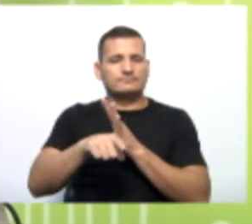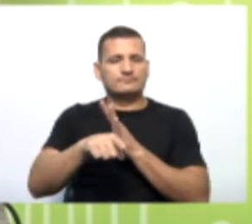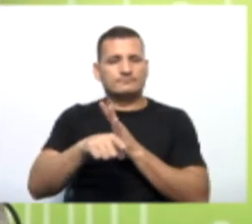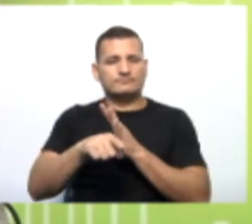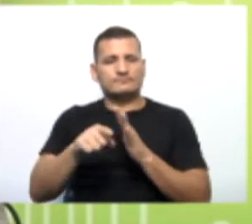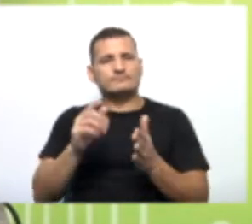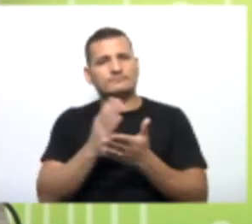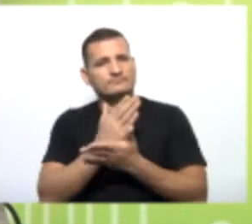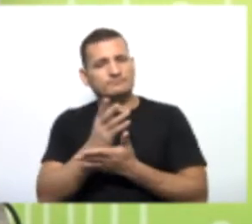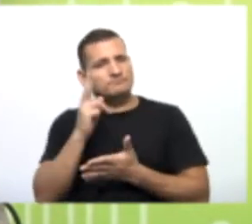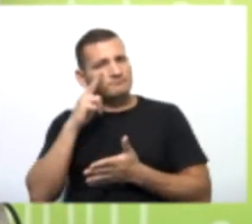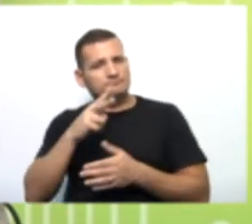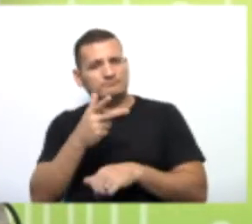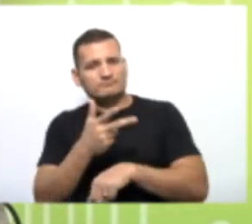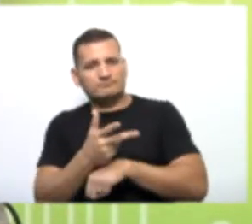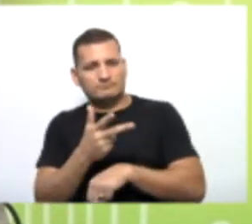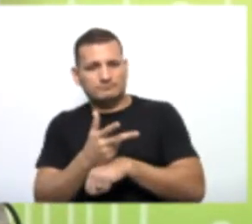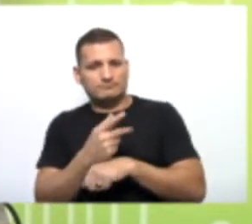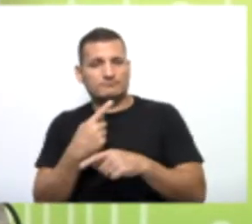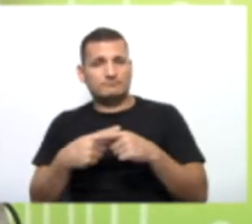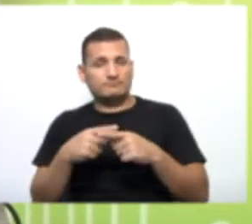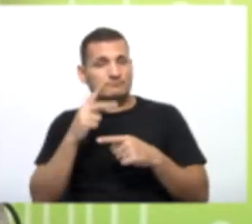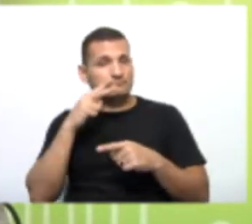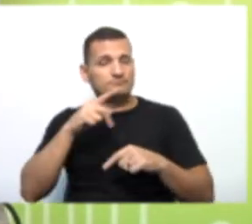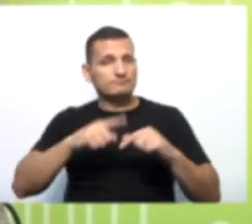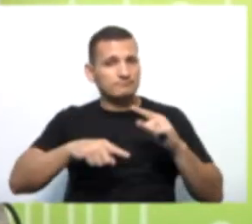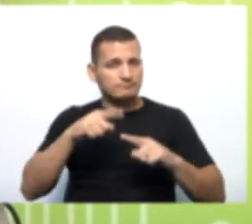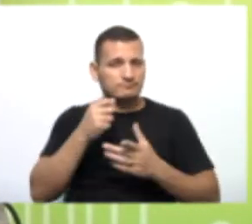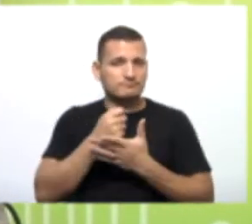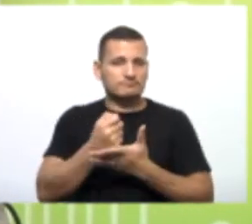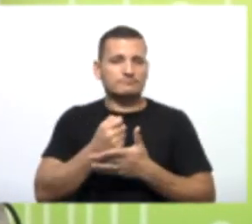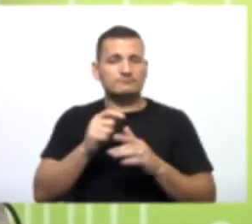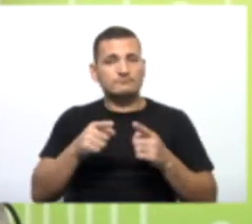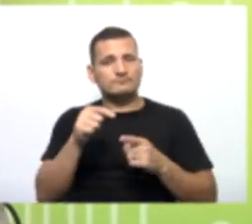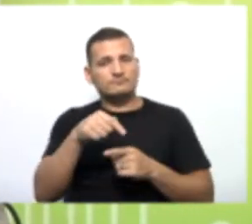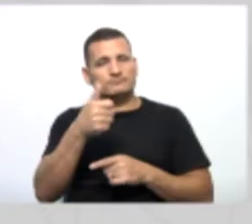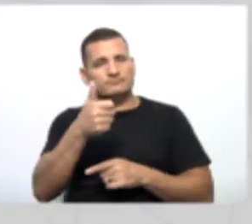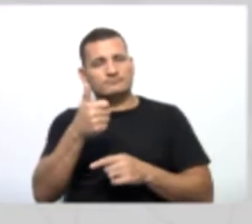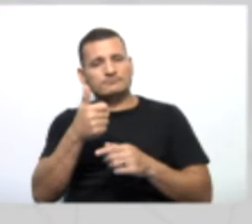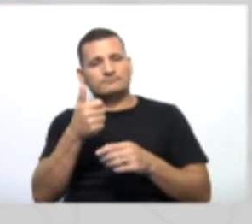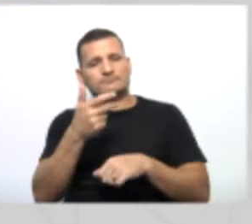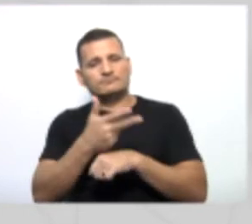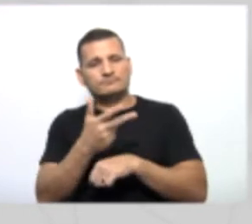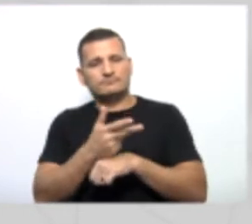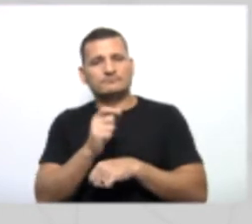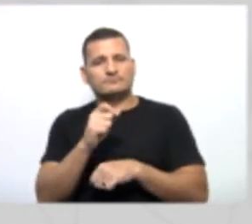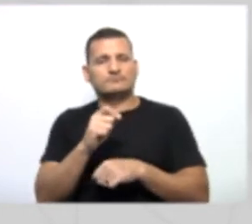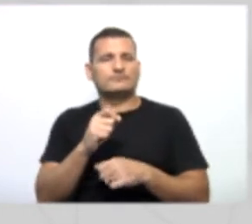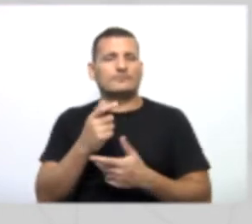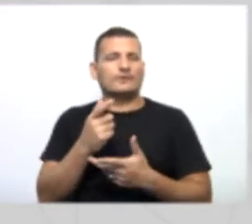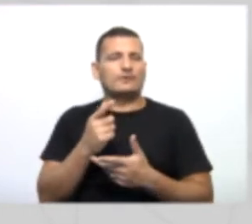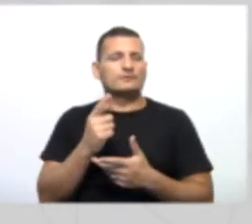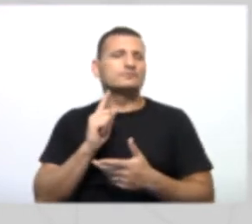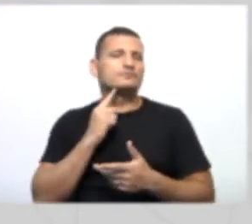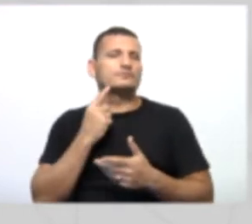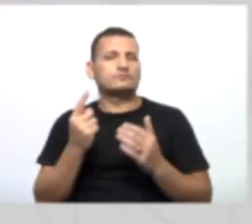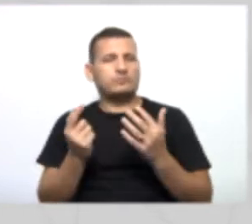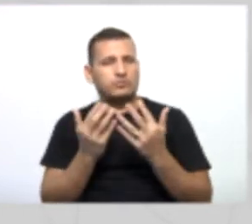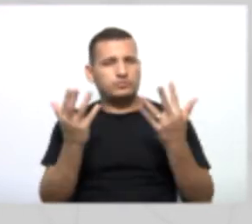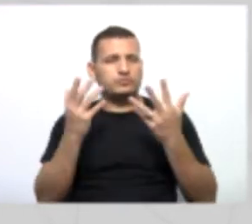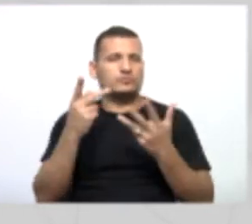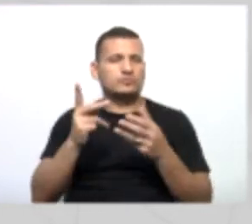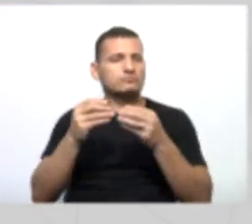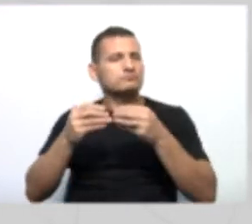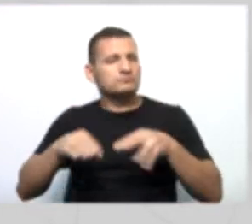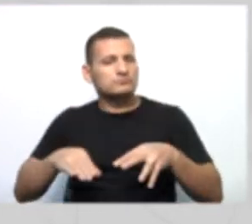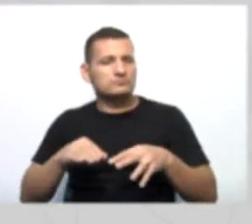alguns podem ter assistido o vídeo, porque olhou lá no nosso material de apoio, mas aqui diz o seguinte, no primeiro vídeo, intitulado Poluição e suas consequências, pensa,